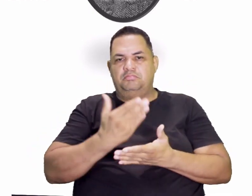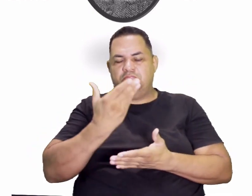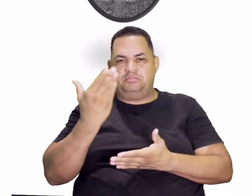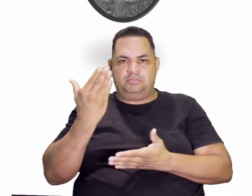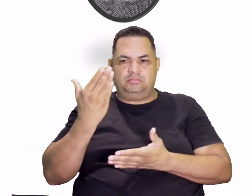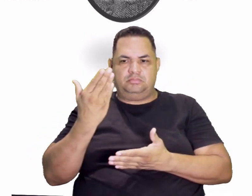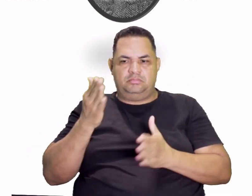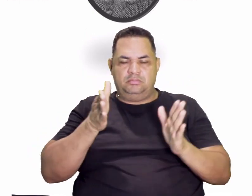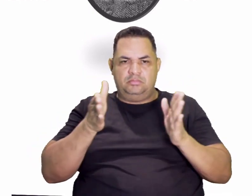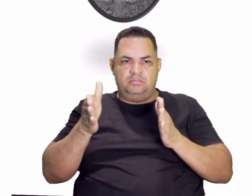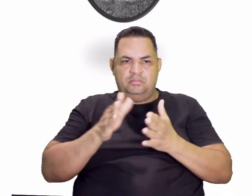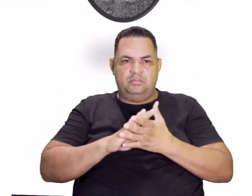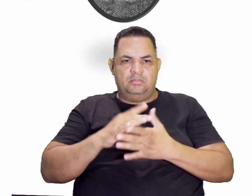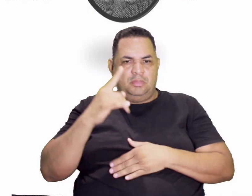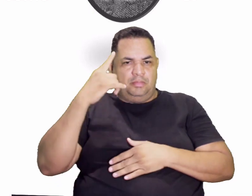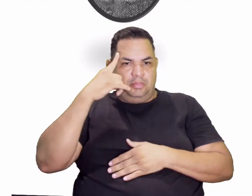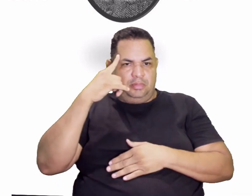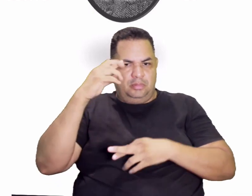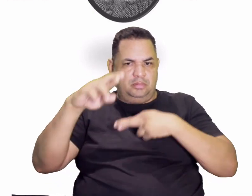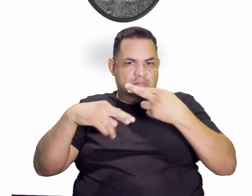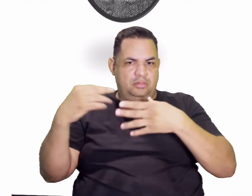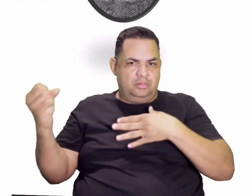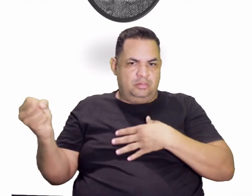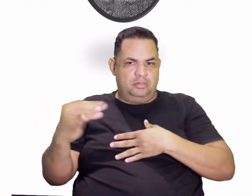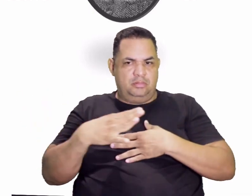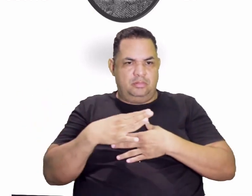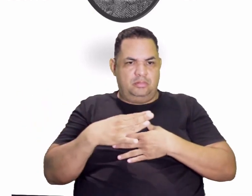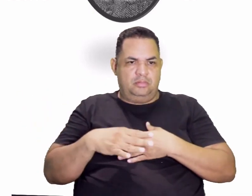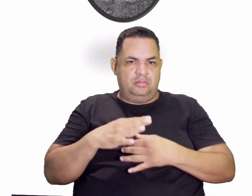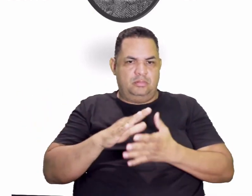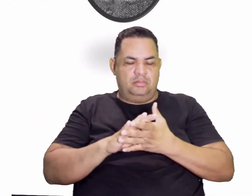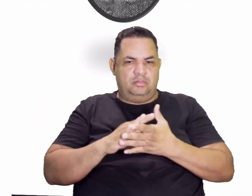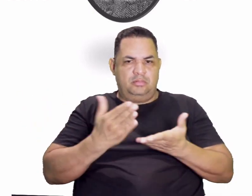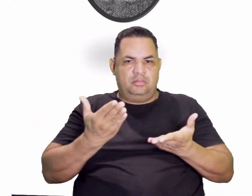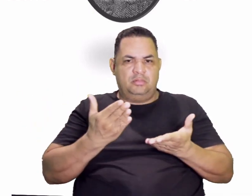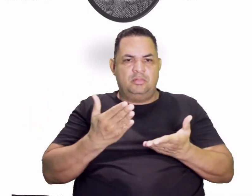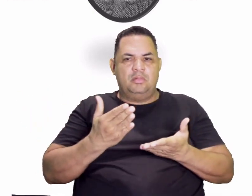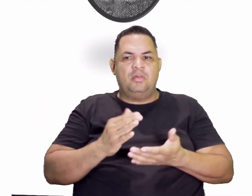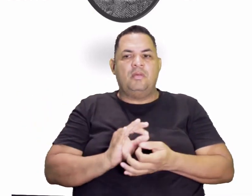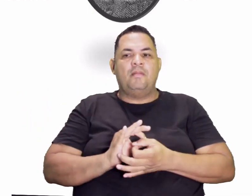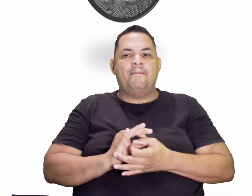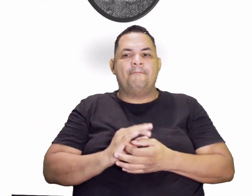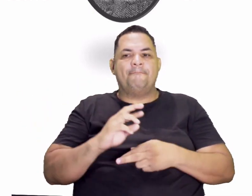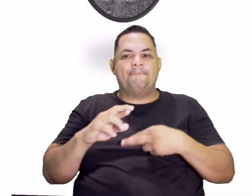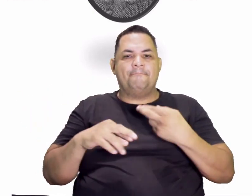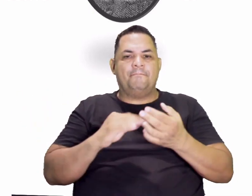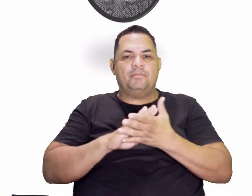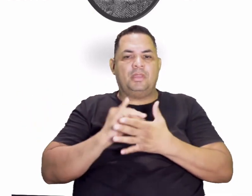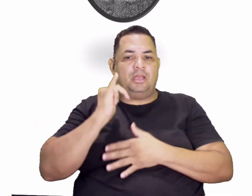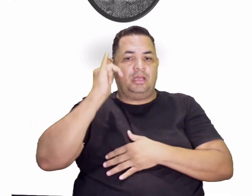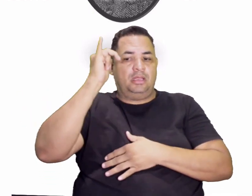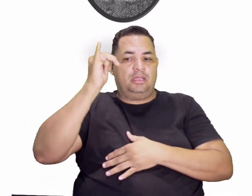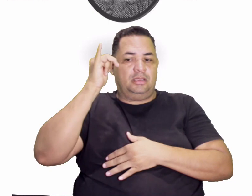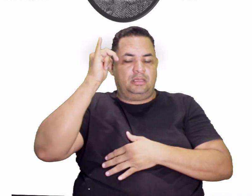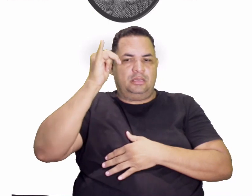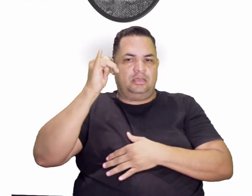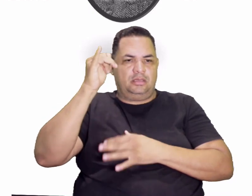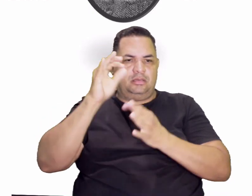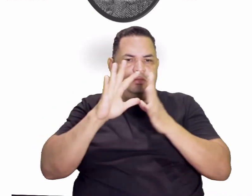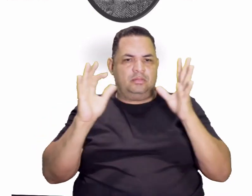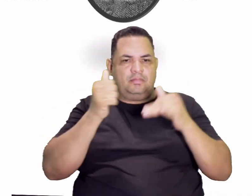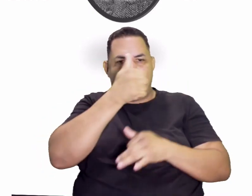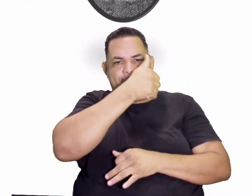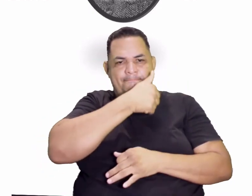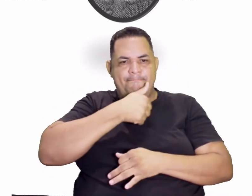moderna. Ele foi pensador renascentista, que é do Renascimento, lá da Itália. Aperfeiçoou